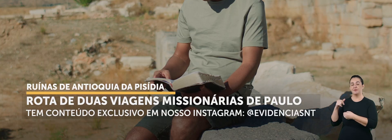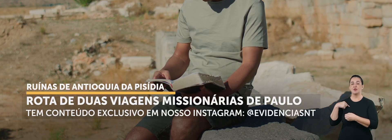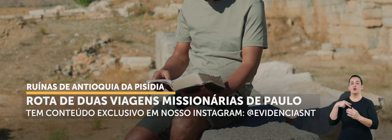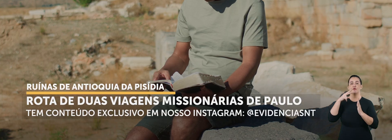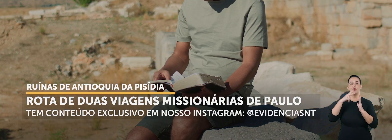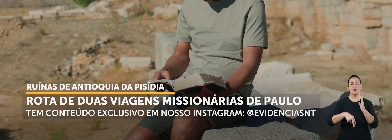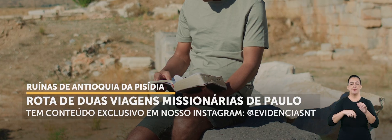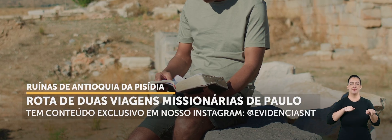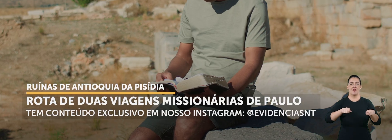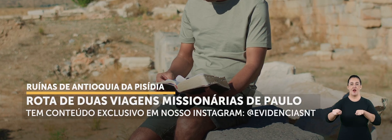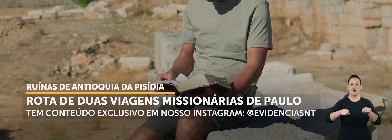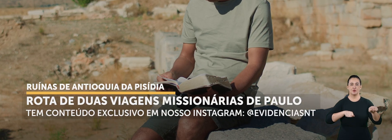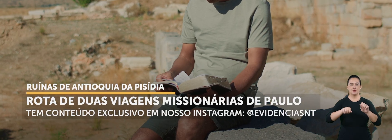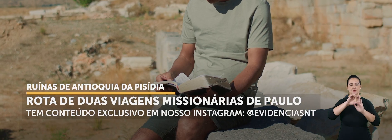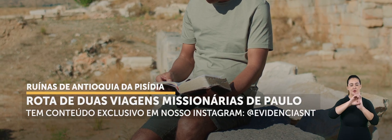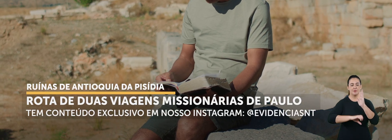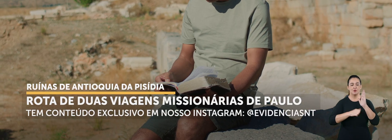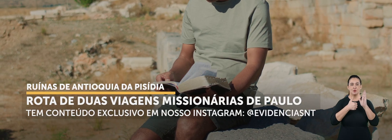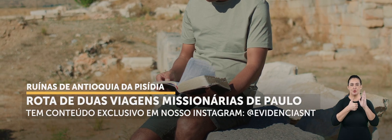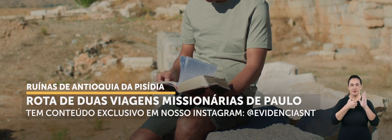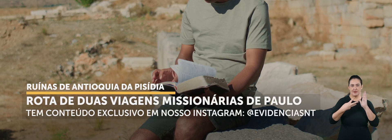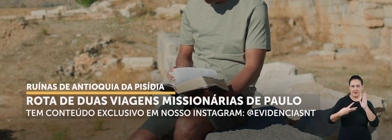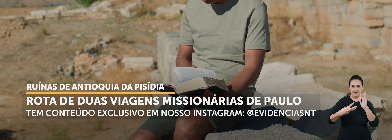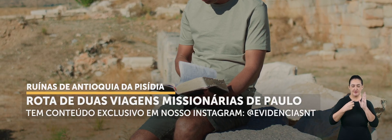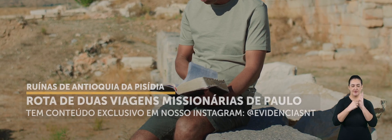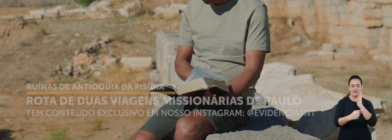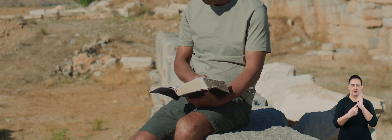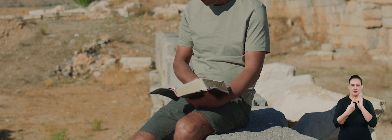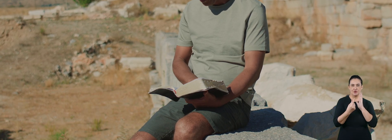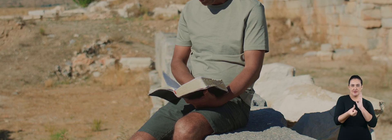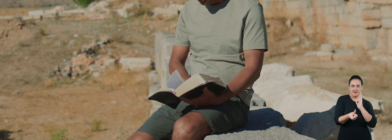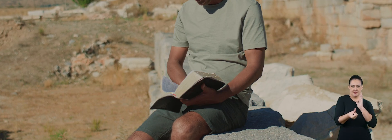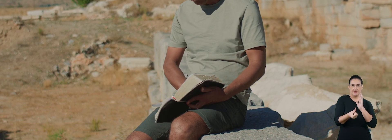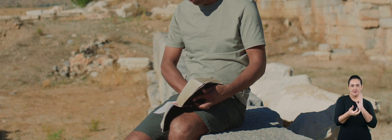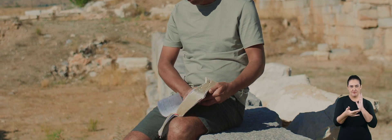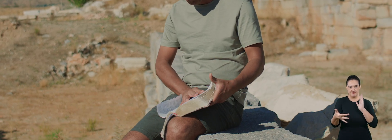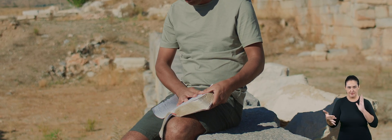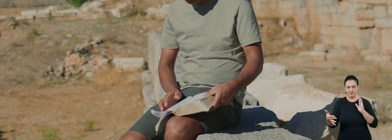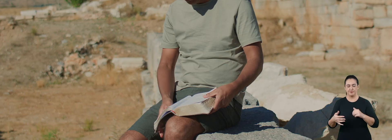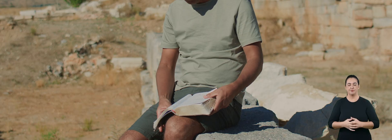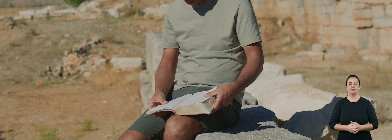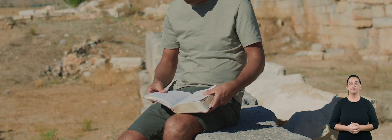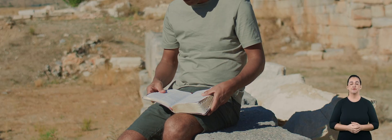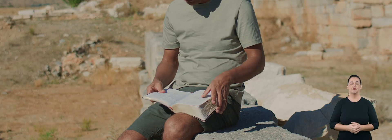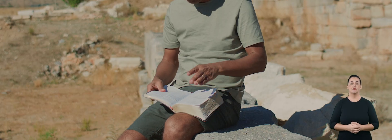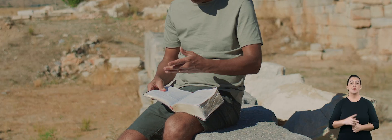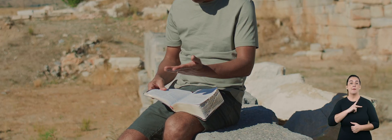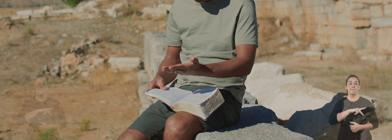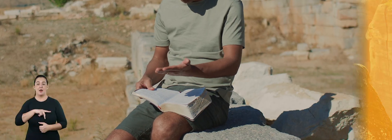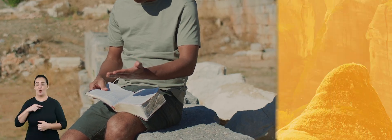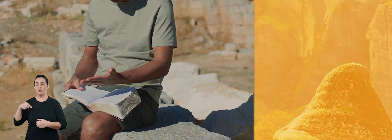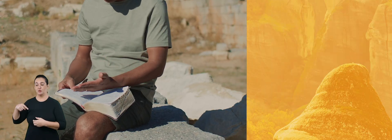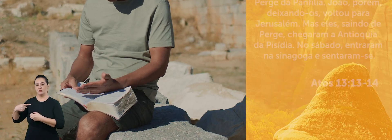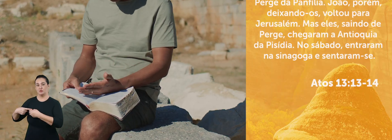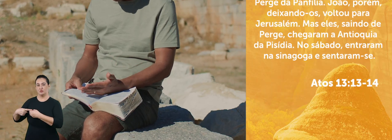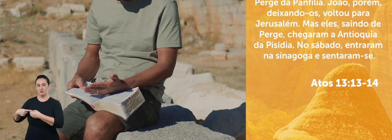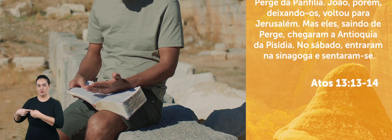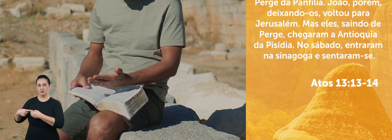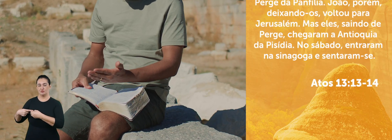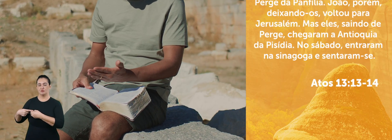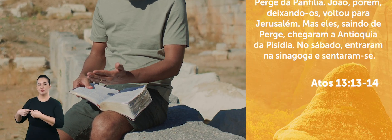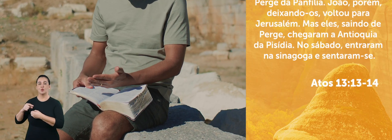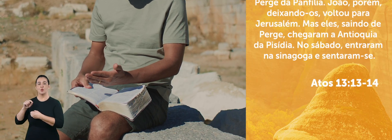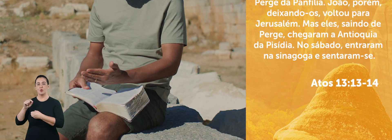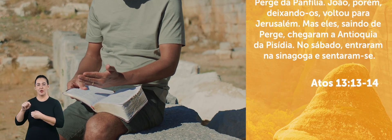13, versículo 16 em diante. Quando Paulo vem da Panfilha, vou ler o verso 13, diz